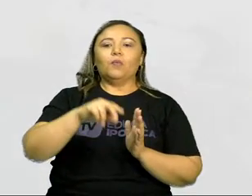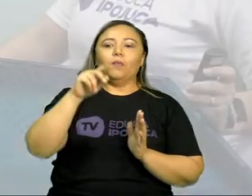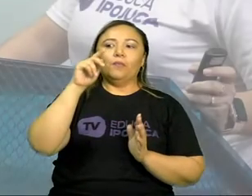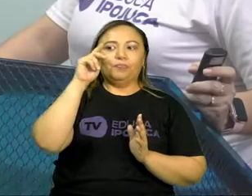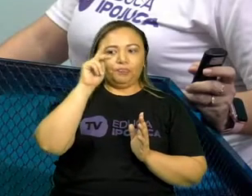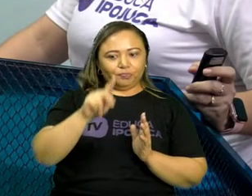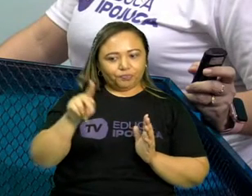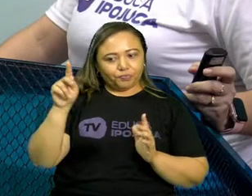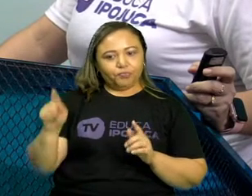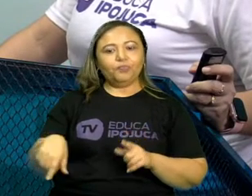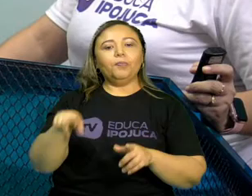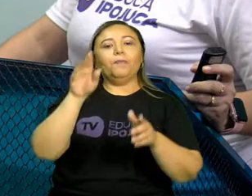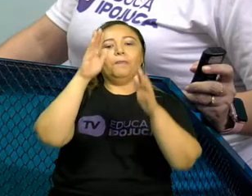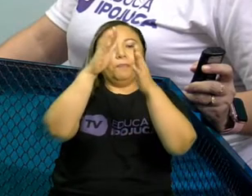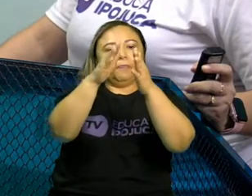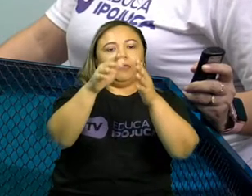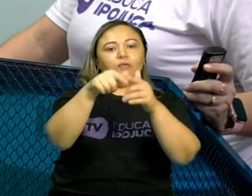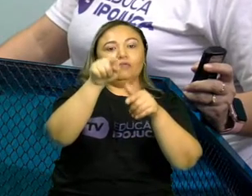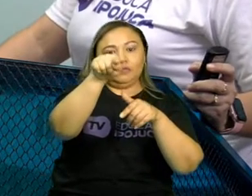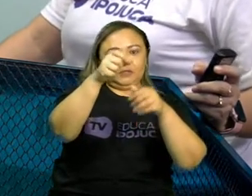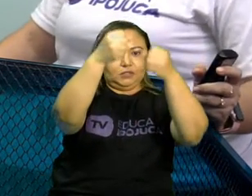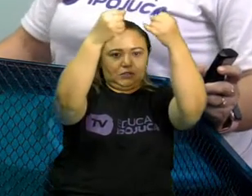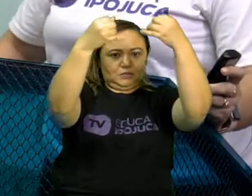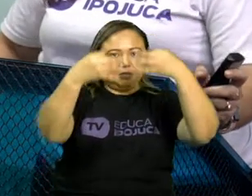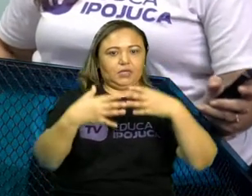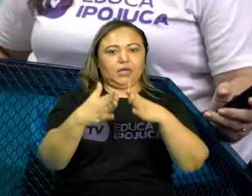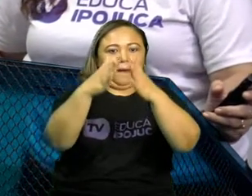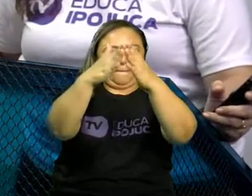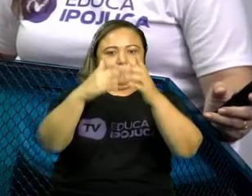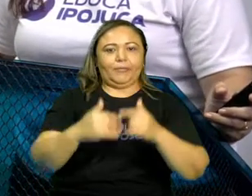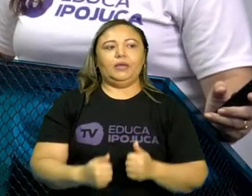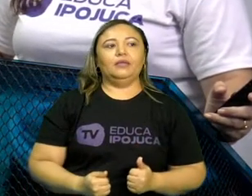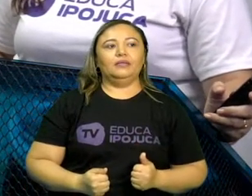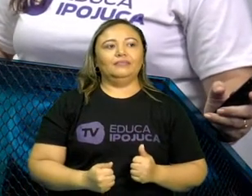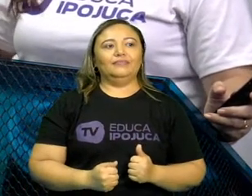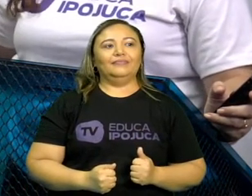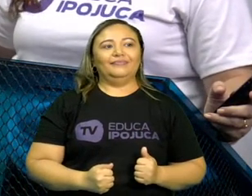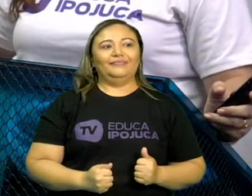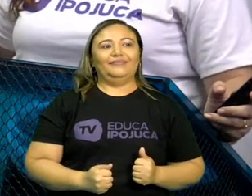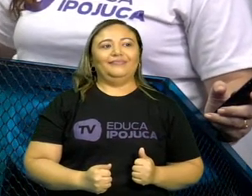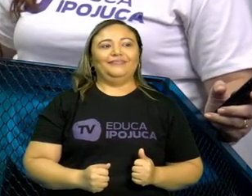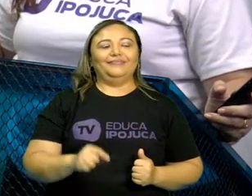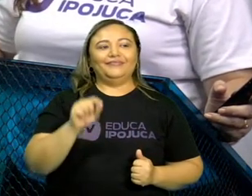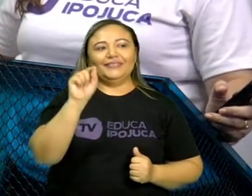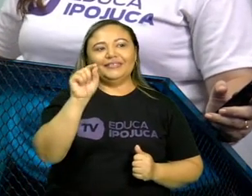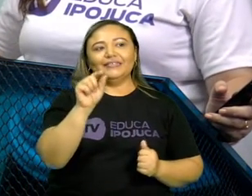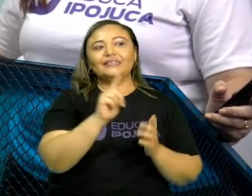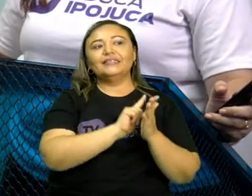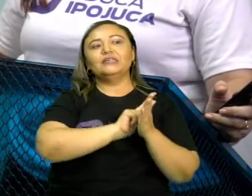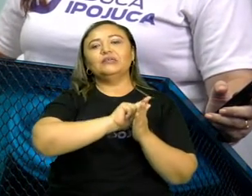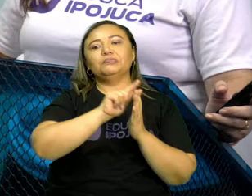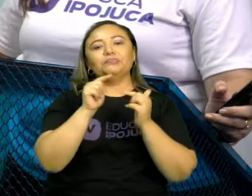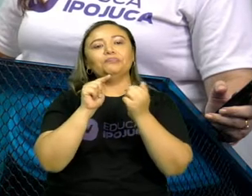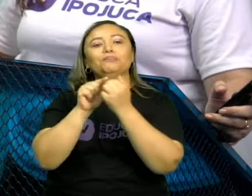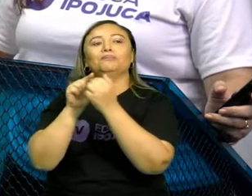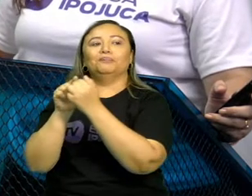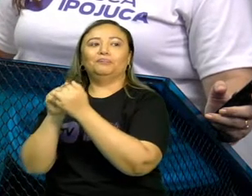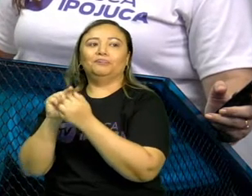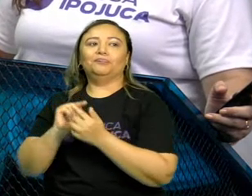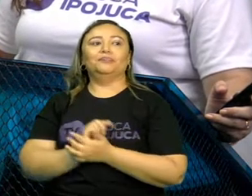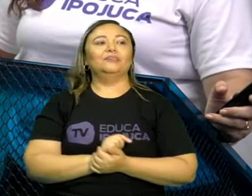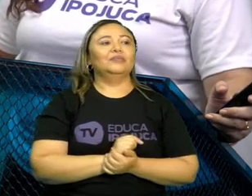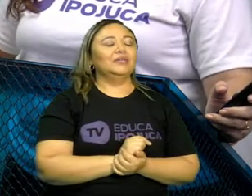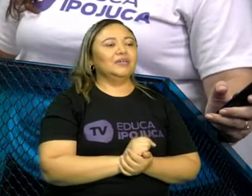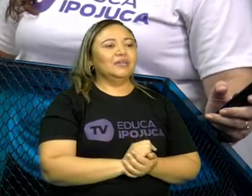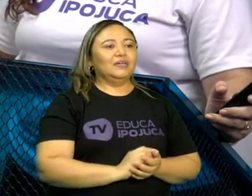você explicar o que ele falou, eu garanto que vocês se identificaram bastante com esse daqui, não é verdade?